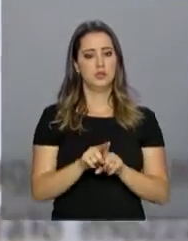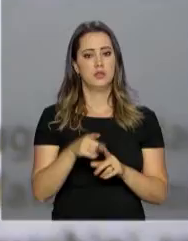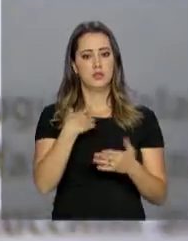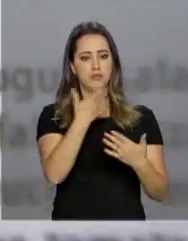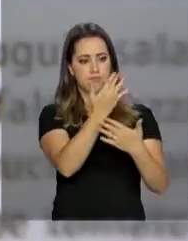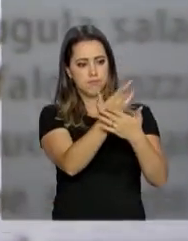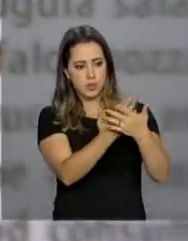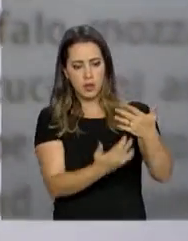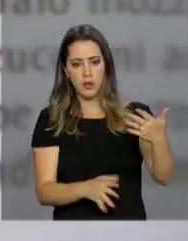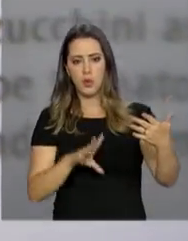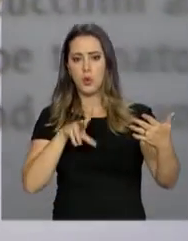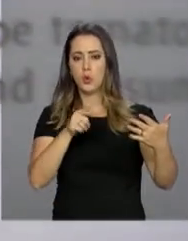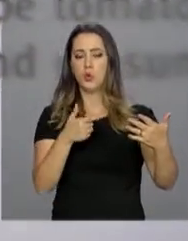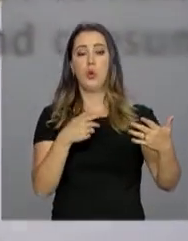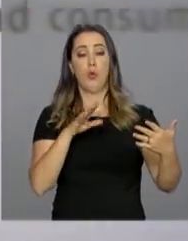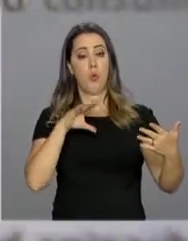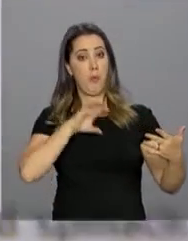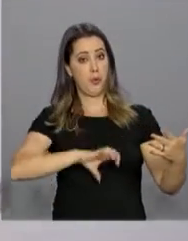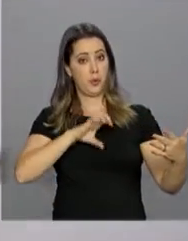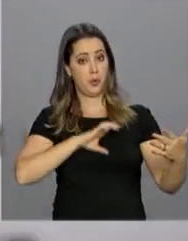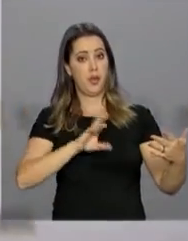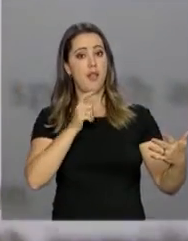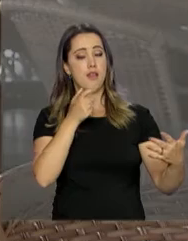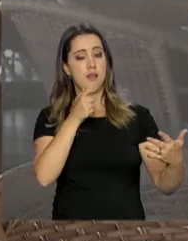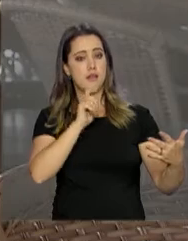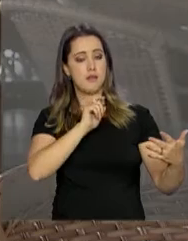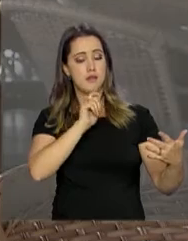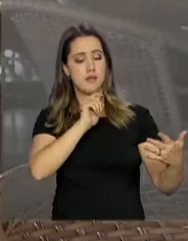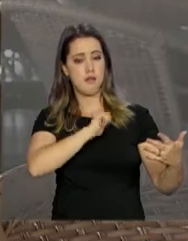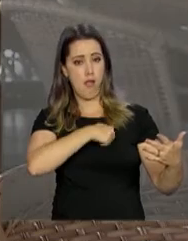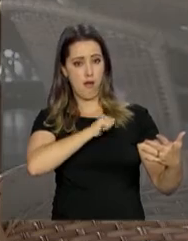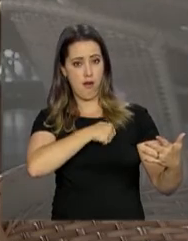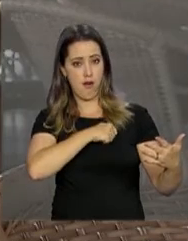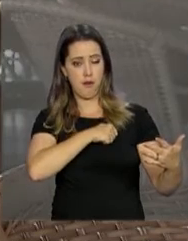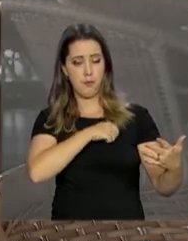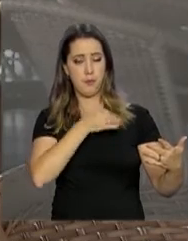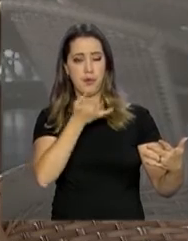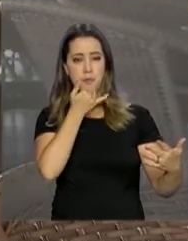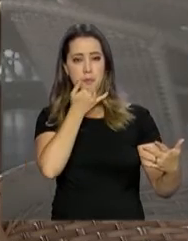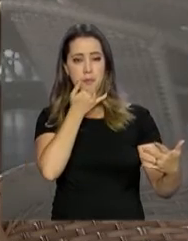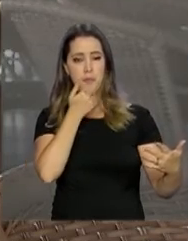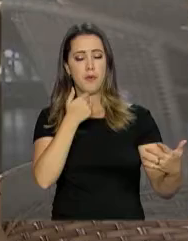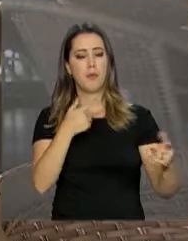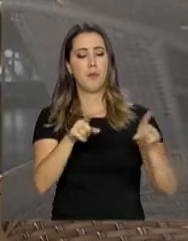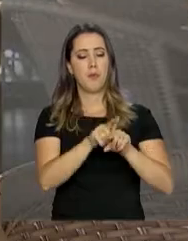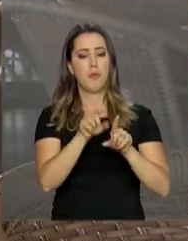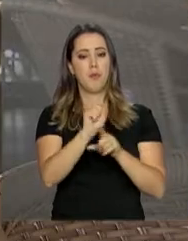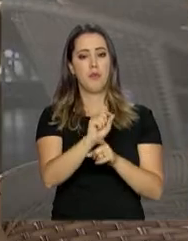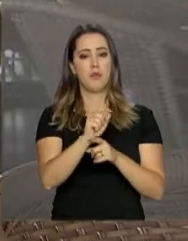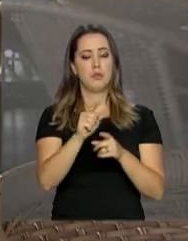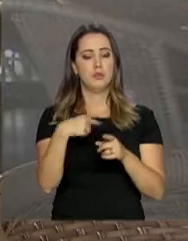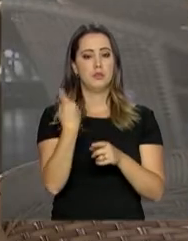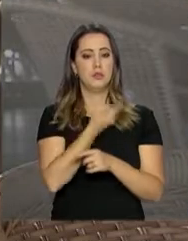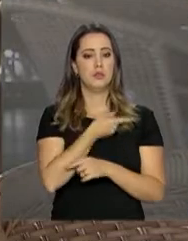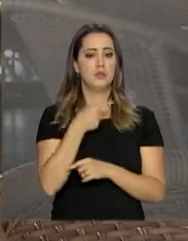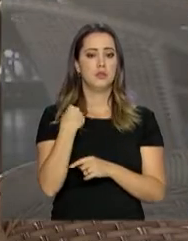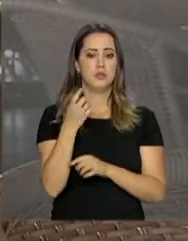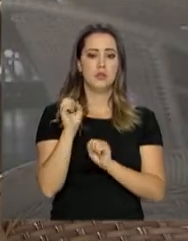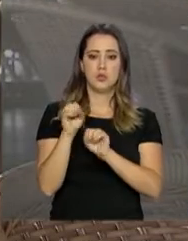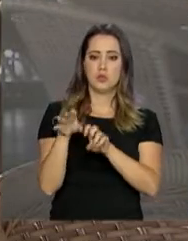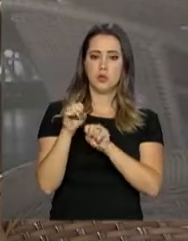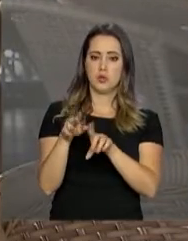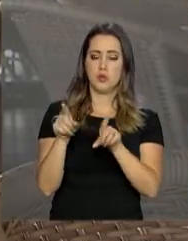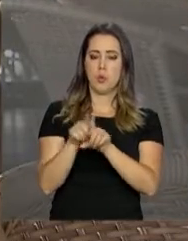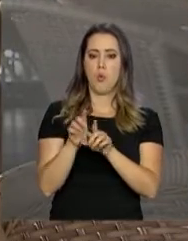cardápios e site em português e em dois agentes têm preparados nossos colaboradores é com auge em